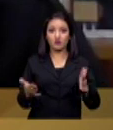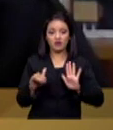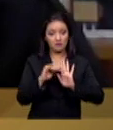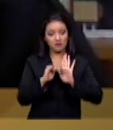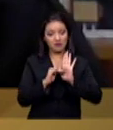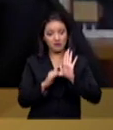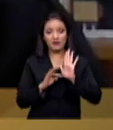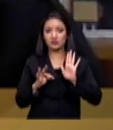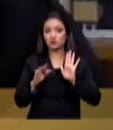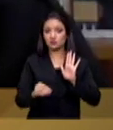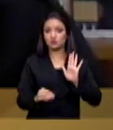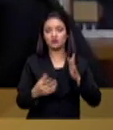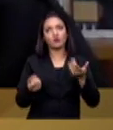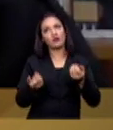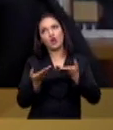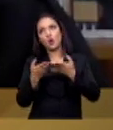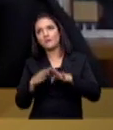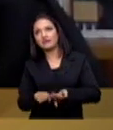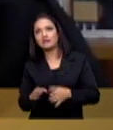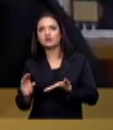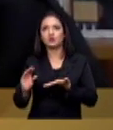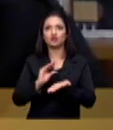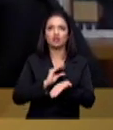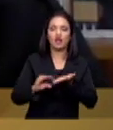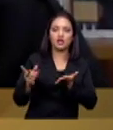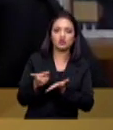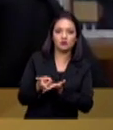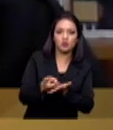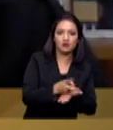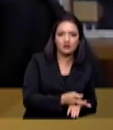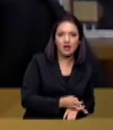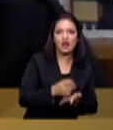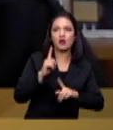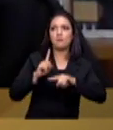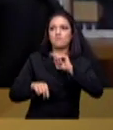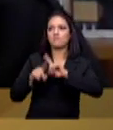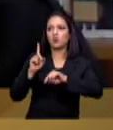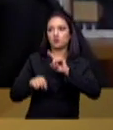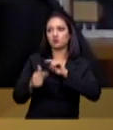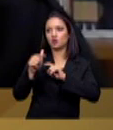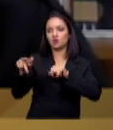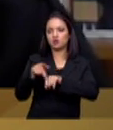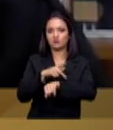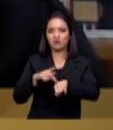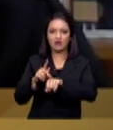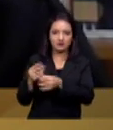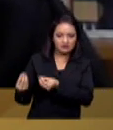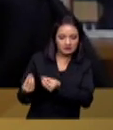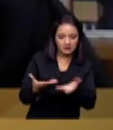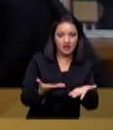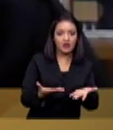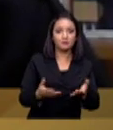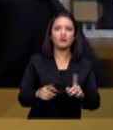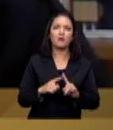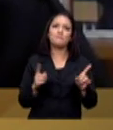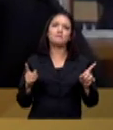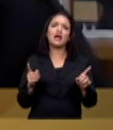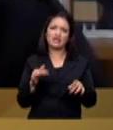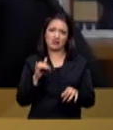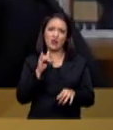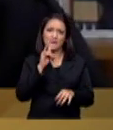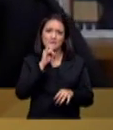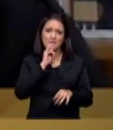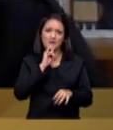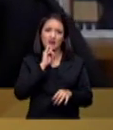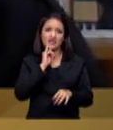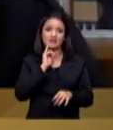satisfativa: compensação de créditos tributários, entrega de mercadoria e bens provenientes do exterior. Mas suponha, por exemplo, presidente,